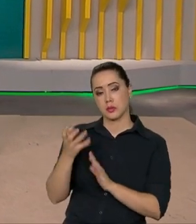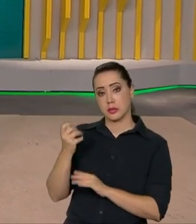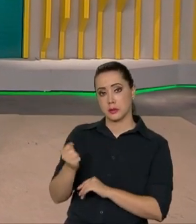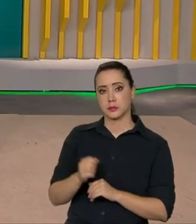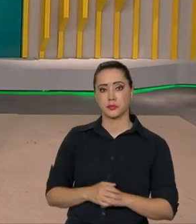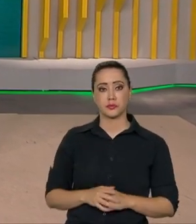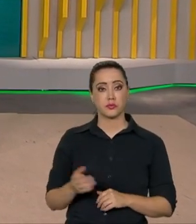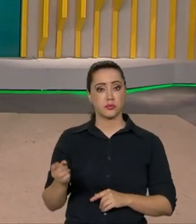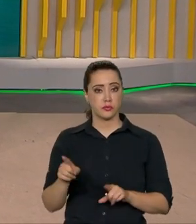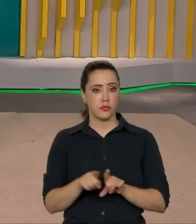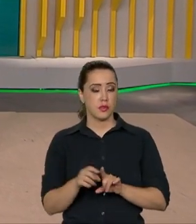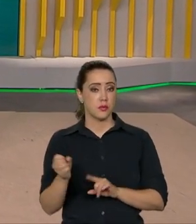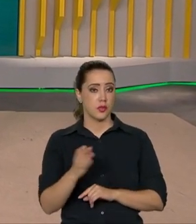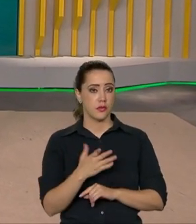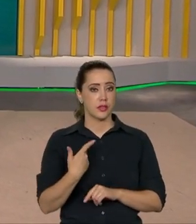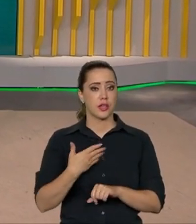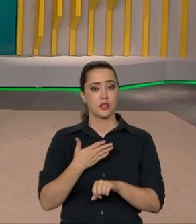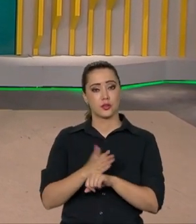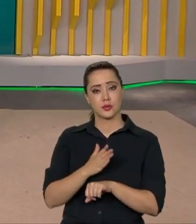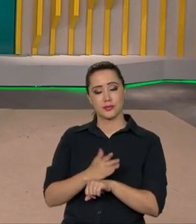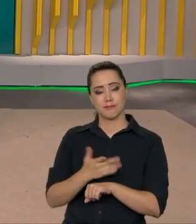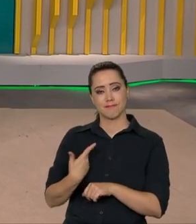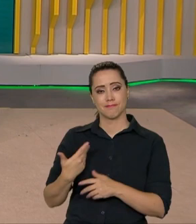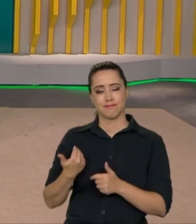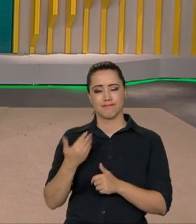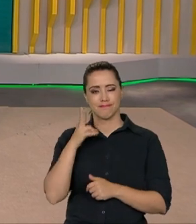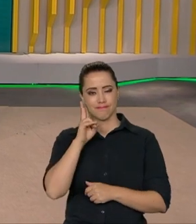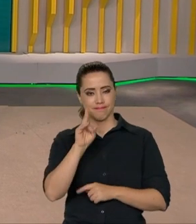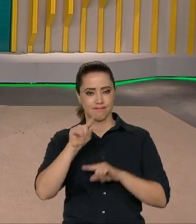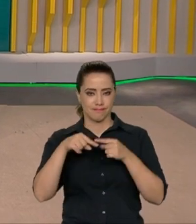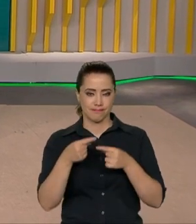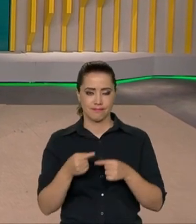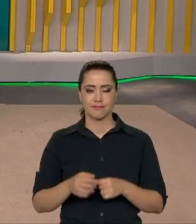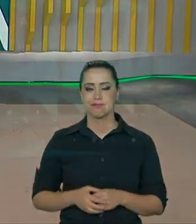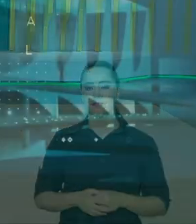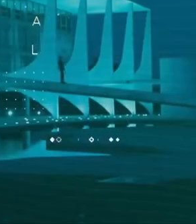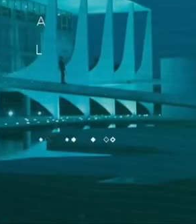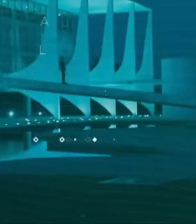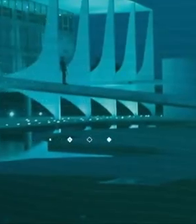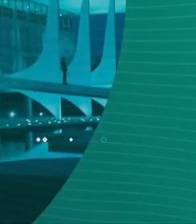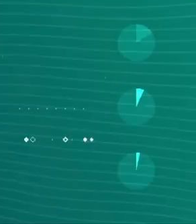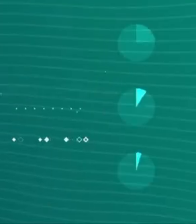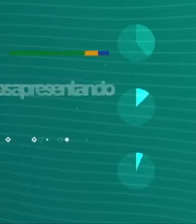as novidades do quadro Qualifica dessa semana. A gente volta em instantes.